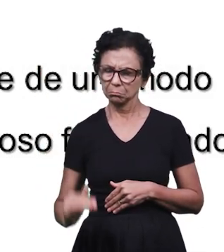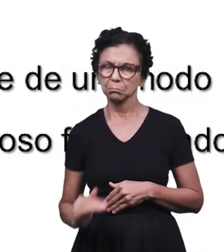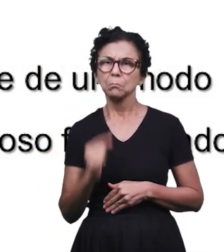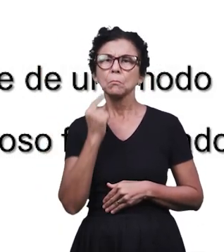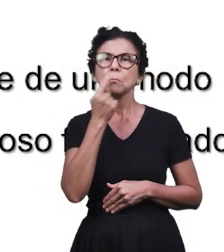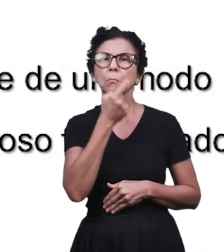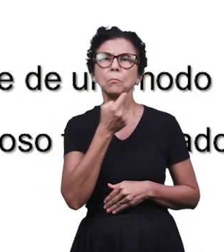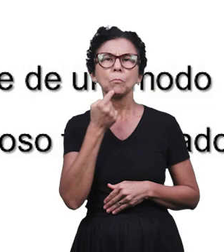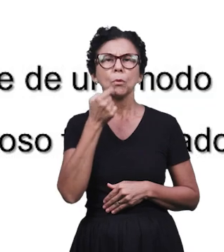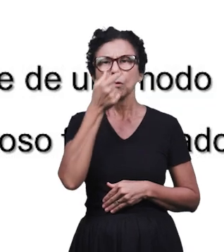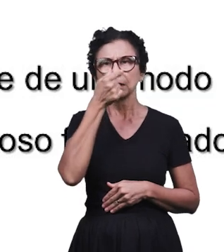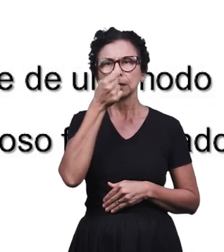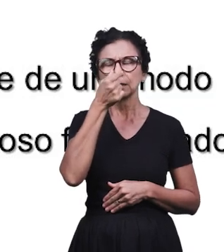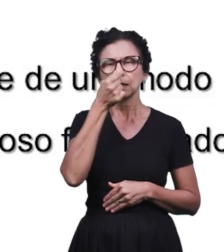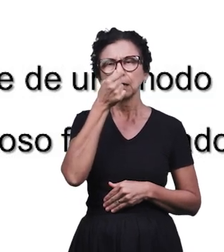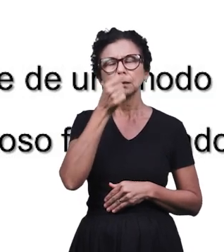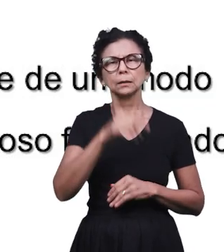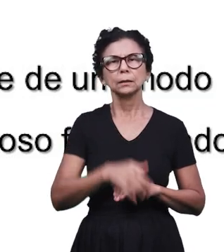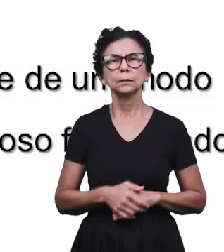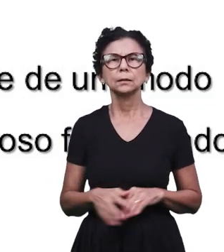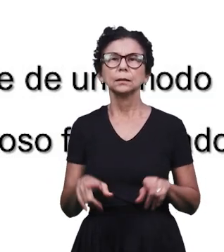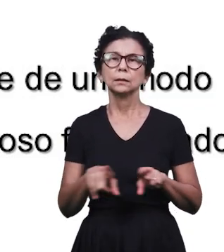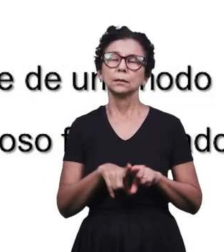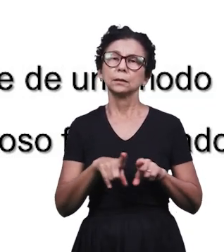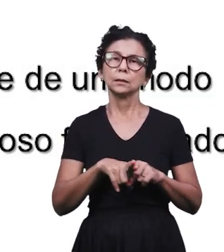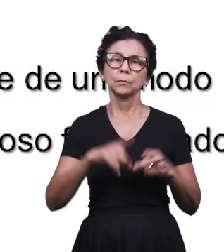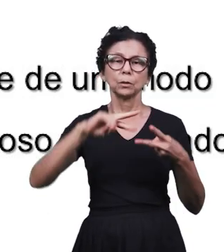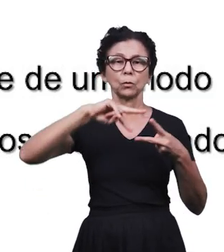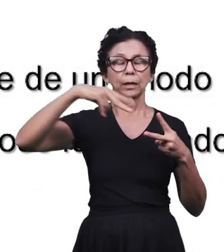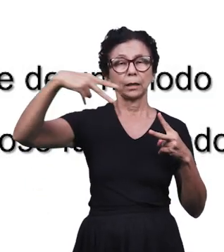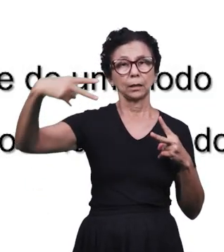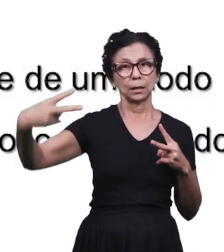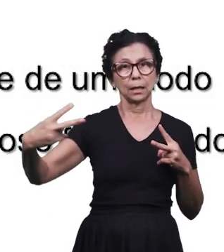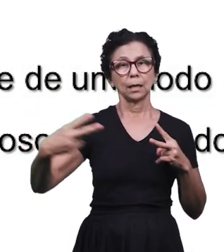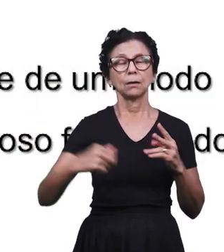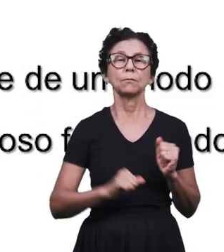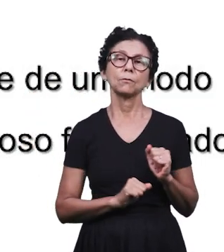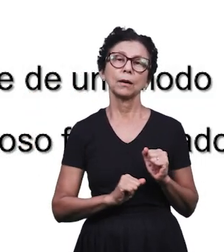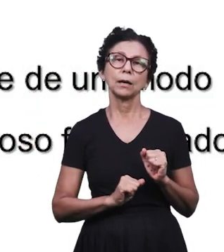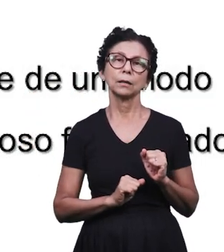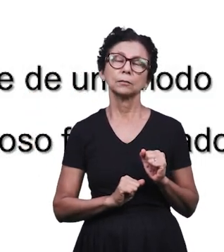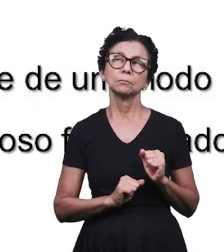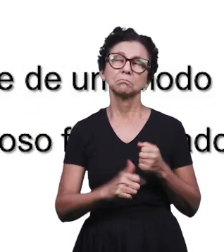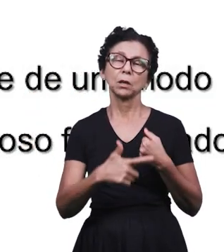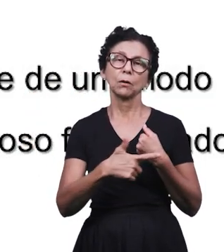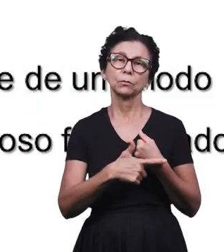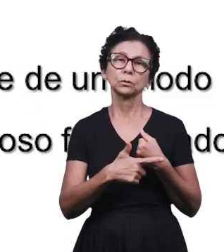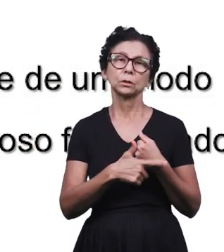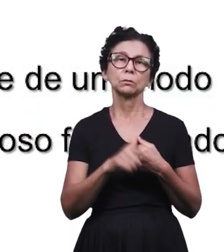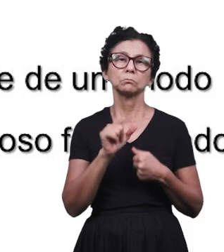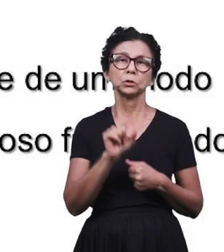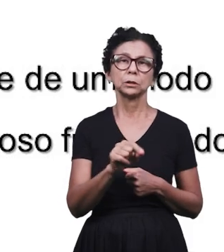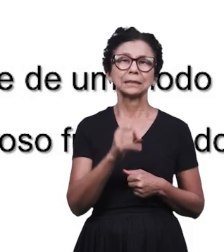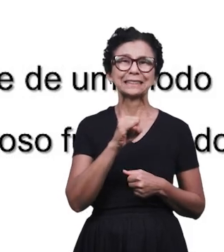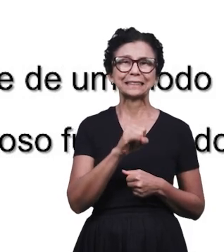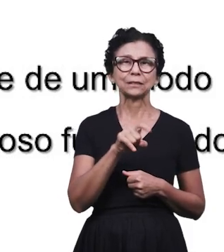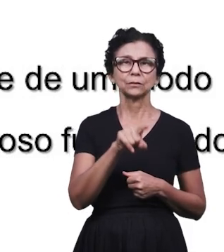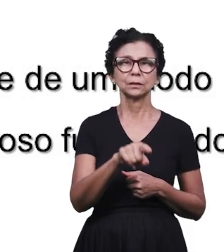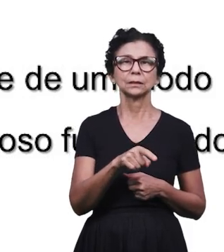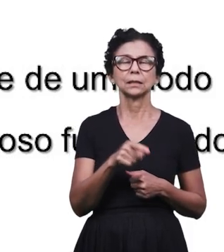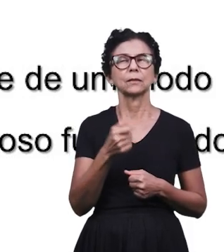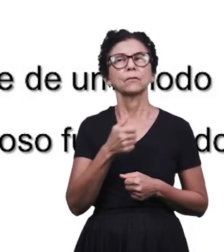também determinar o nosso sexo biológico, homem ou mulher. E podemos dizer como